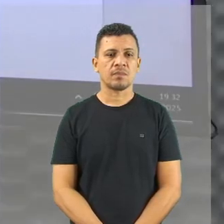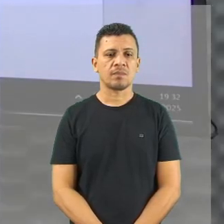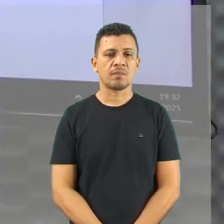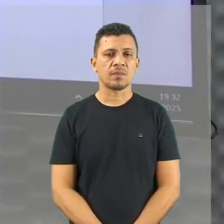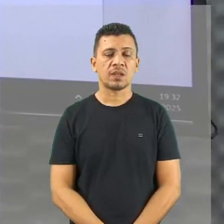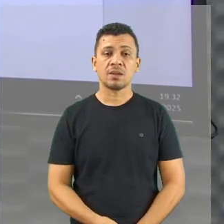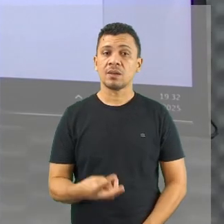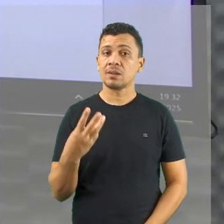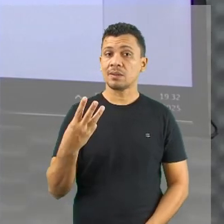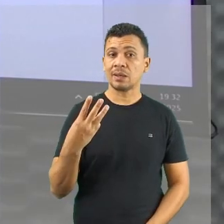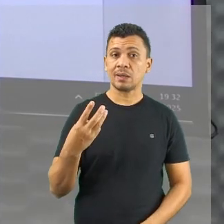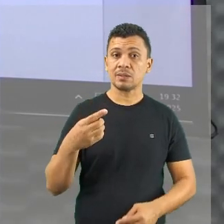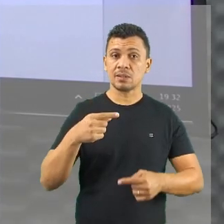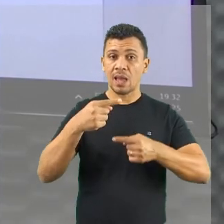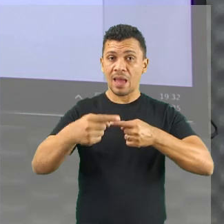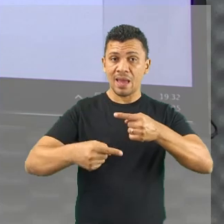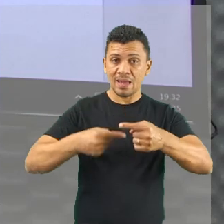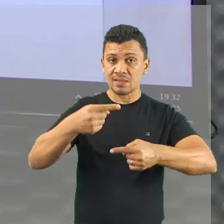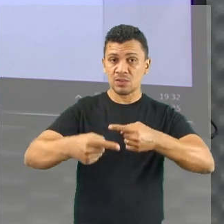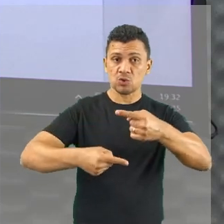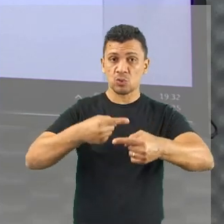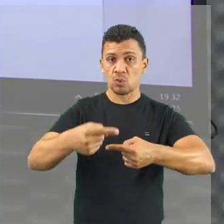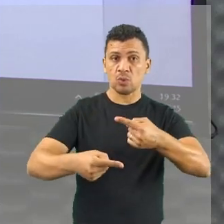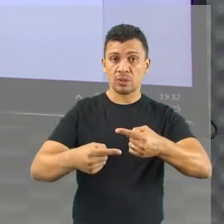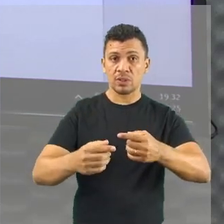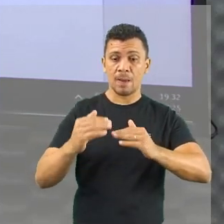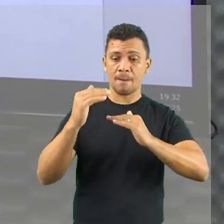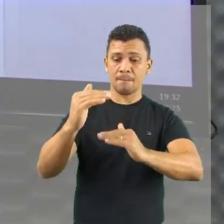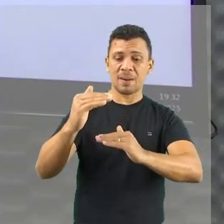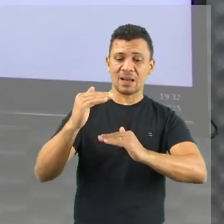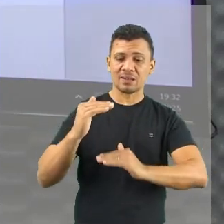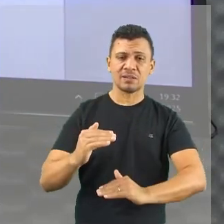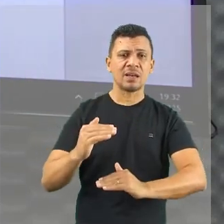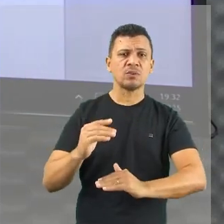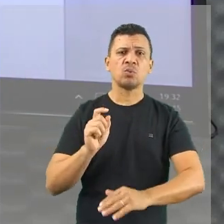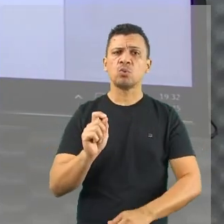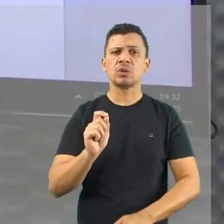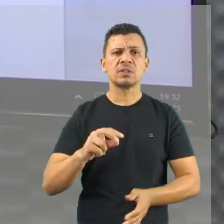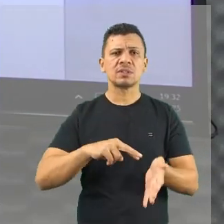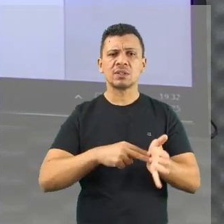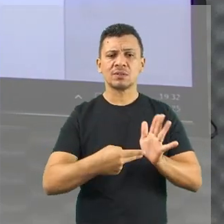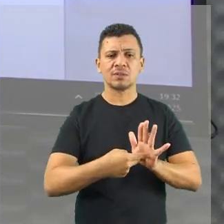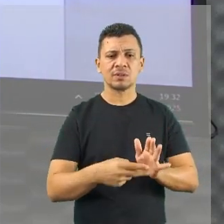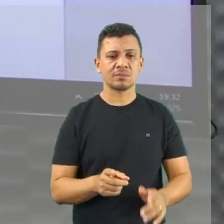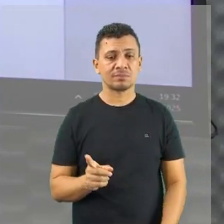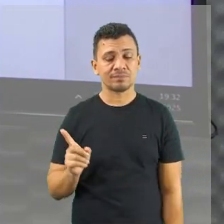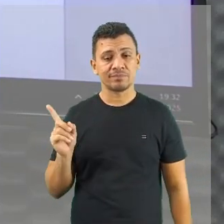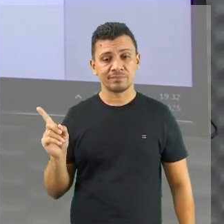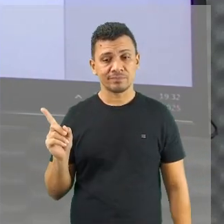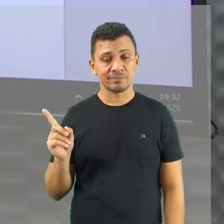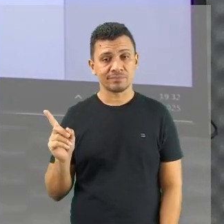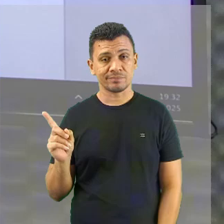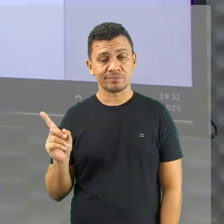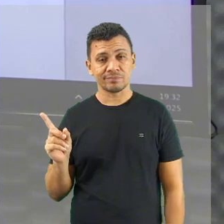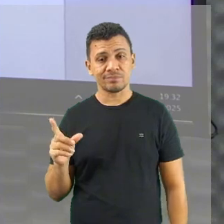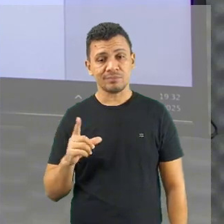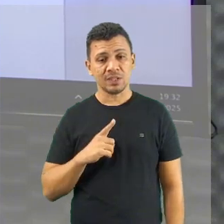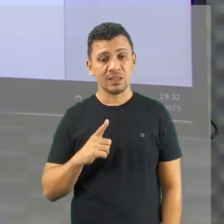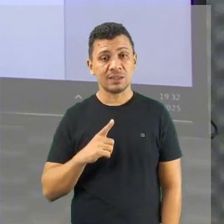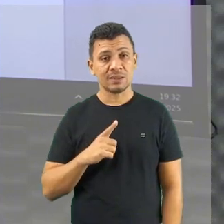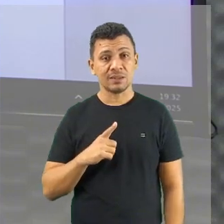3 resistores estarem em paralelo? Significa dizer assim, gente, ó, que existe